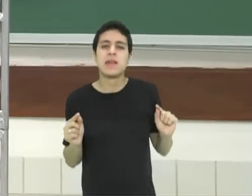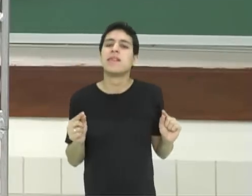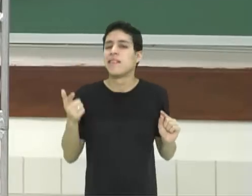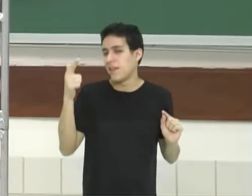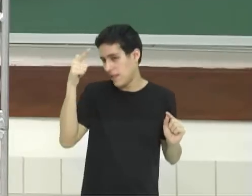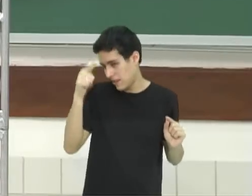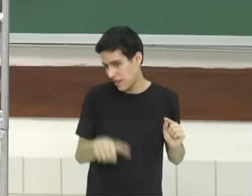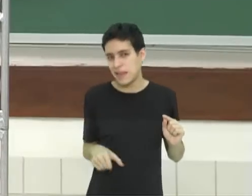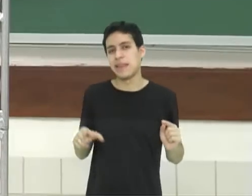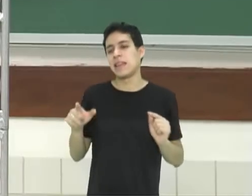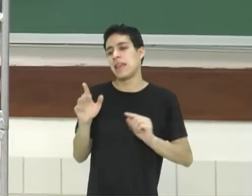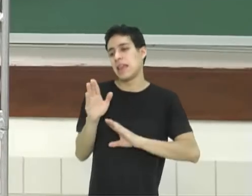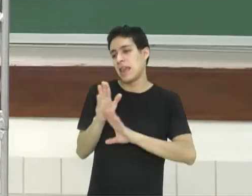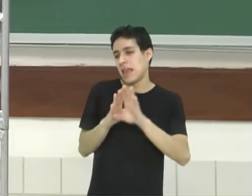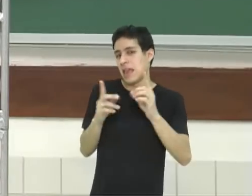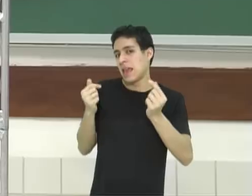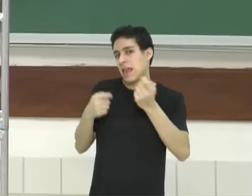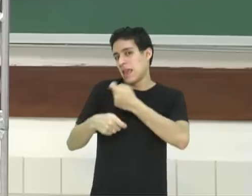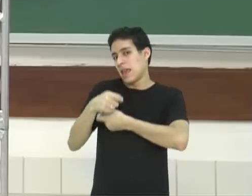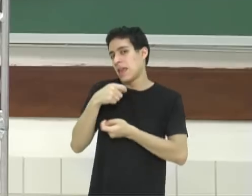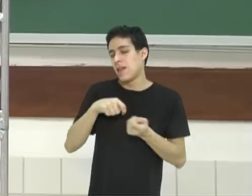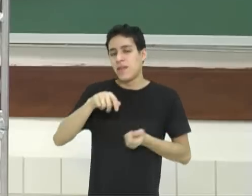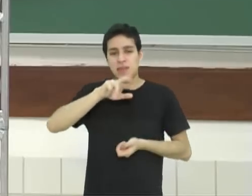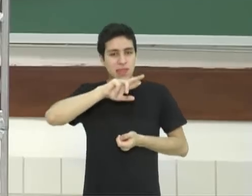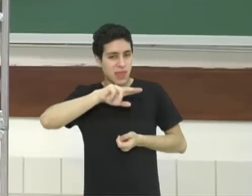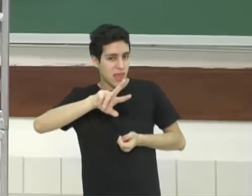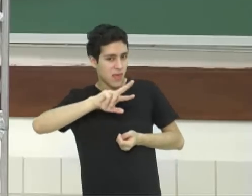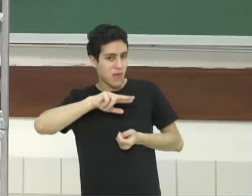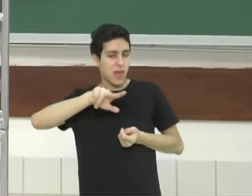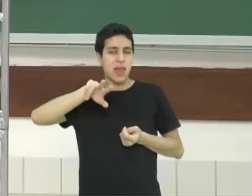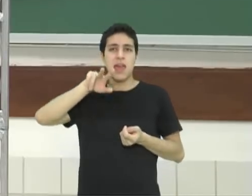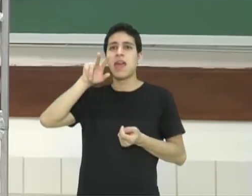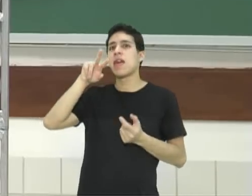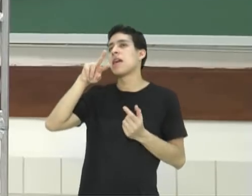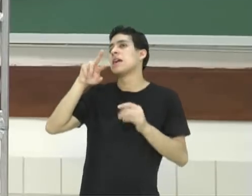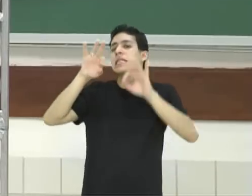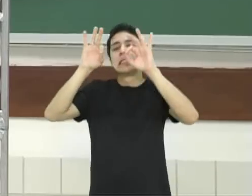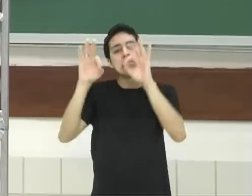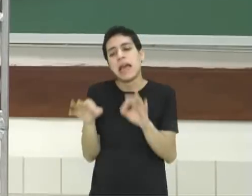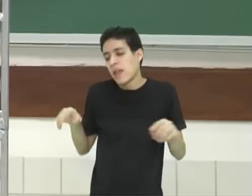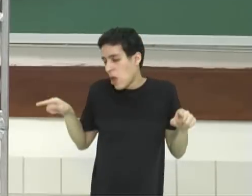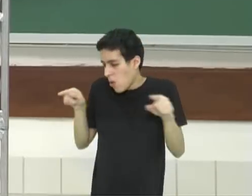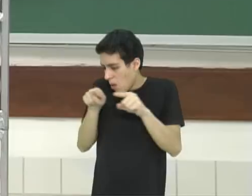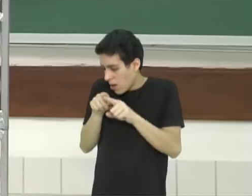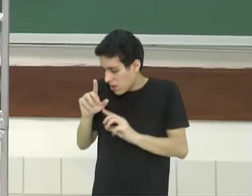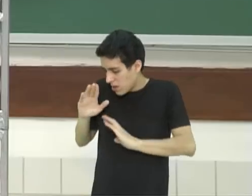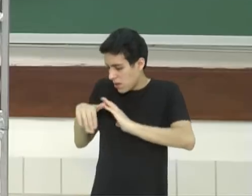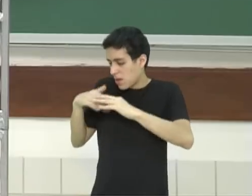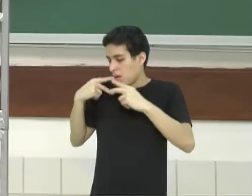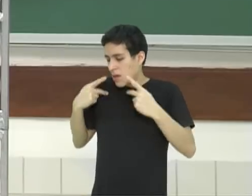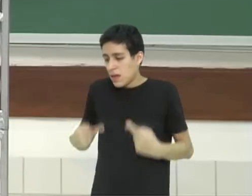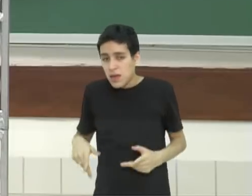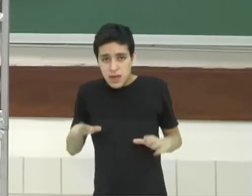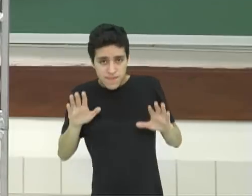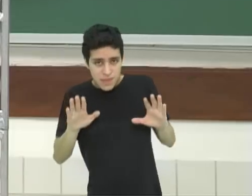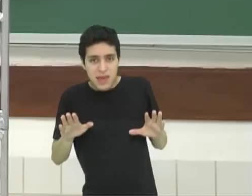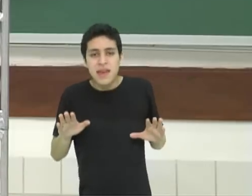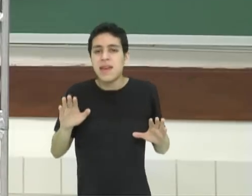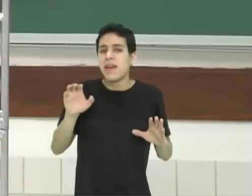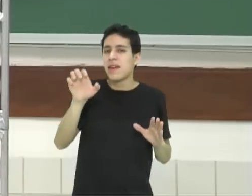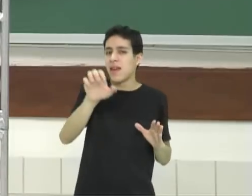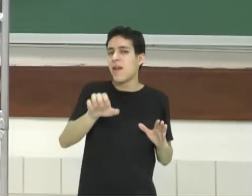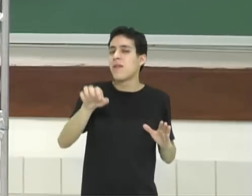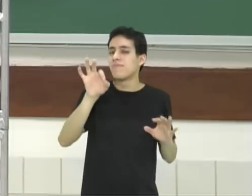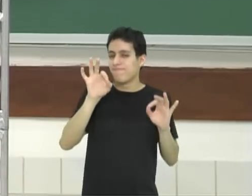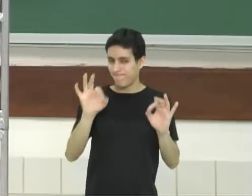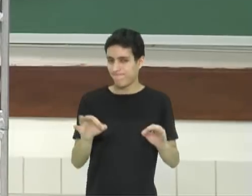de novo. Crescimento econômico não nem sempre é sinônimo de desenvolvimento humano, mas na Europa é